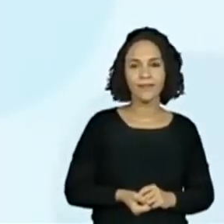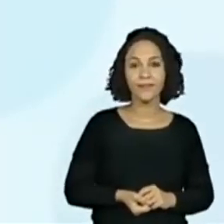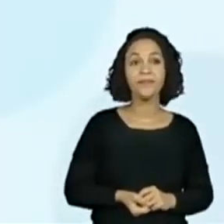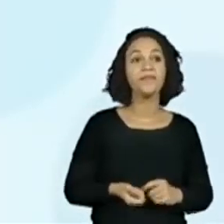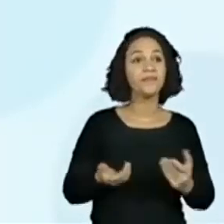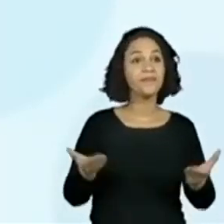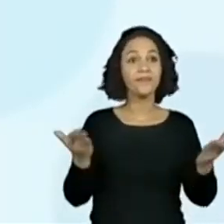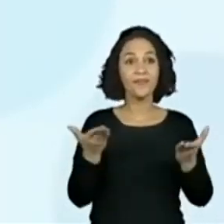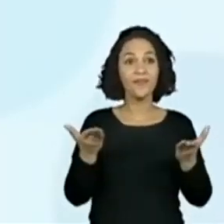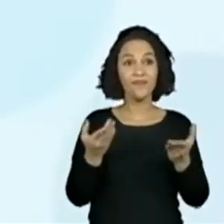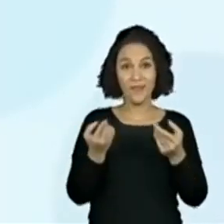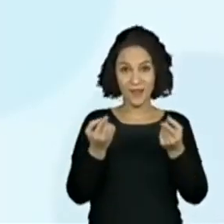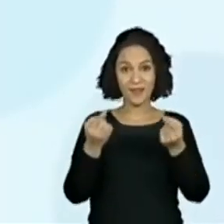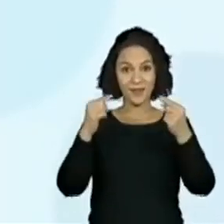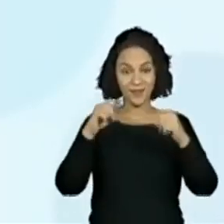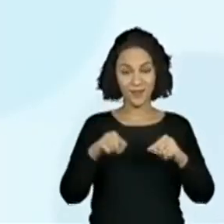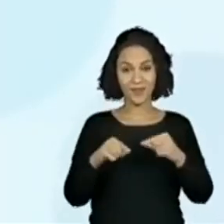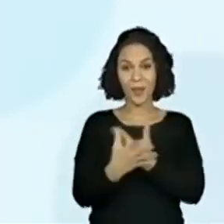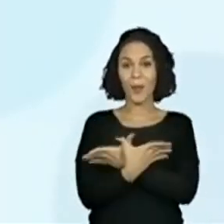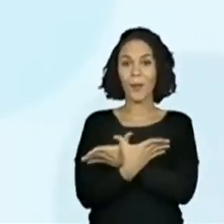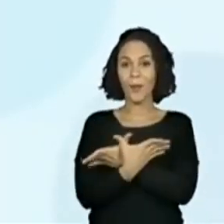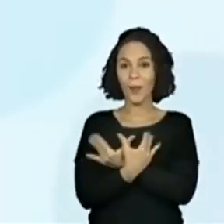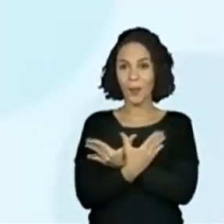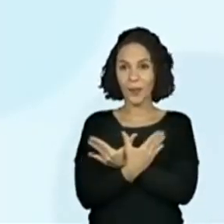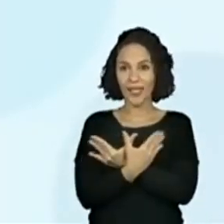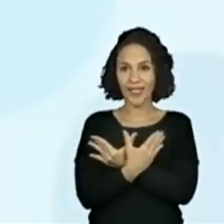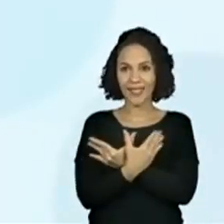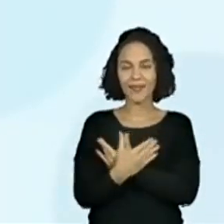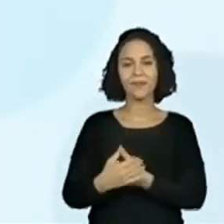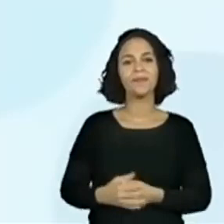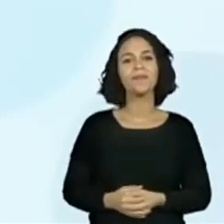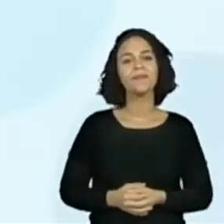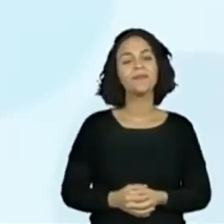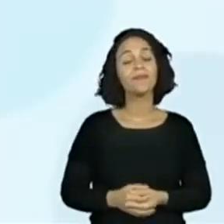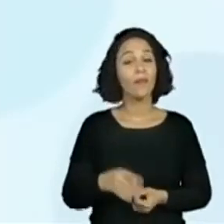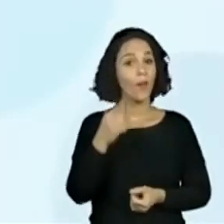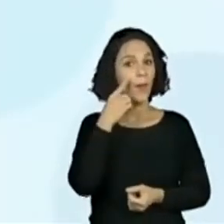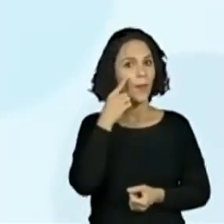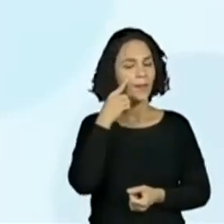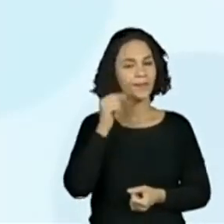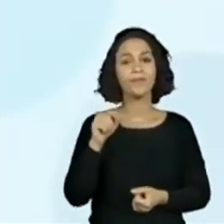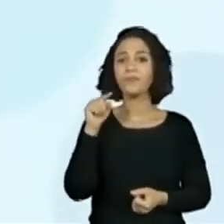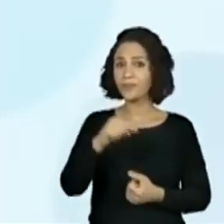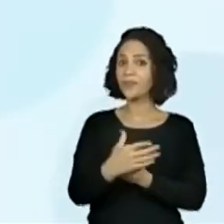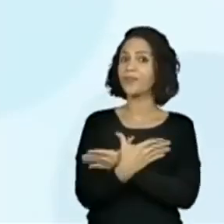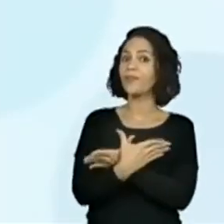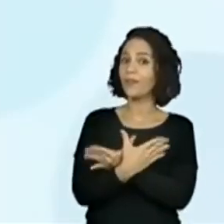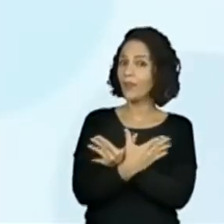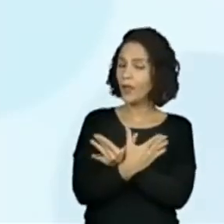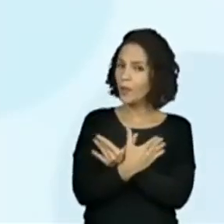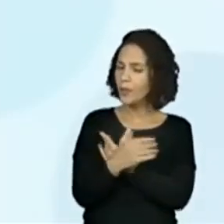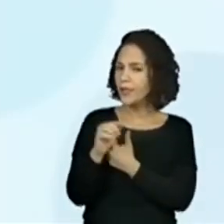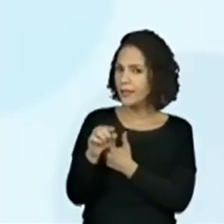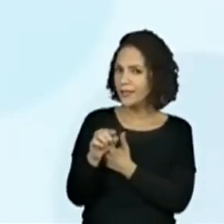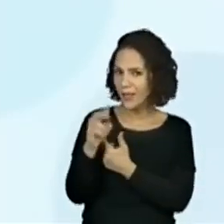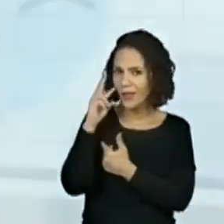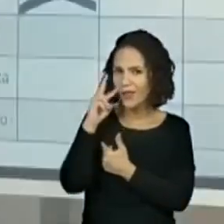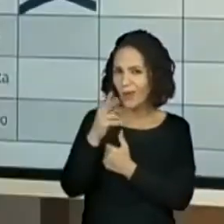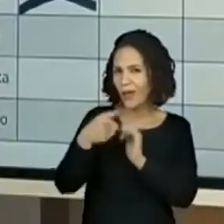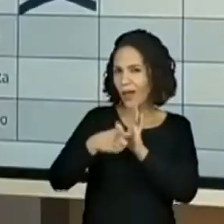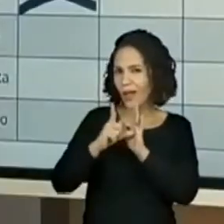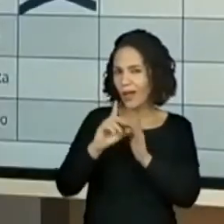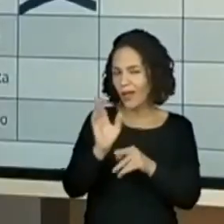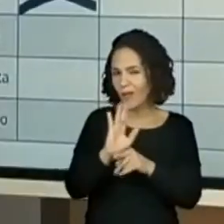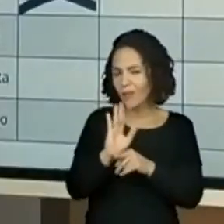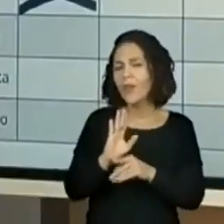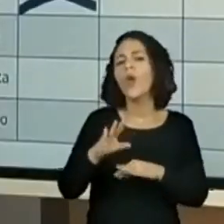Vamos para o nosso próximo inseto, que é a borboleta. Vejam, a borboleta. Qual